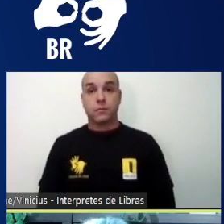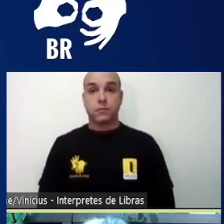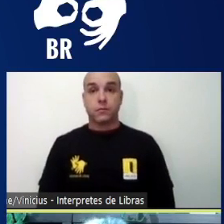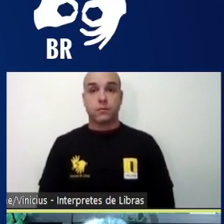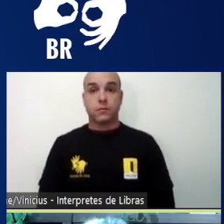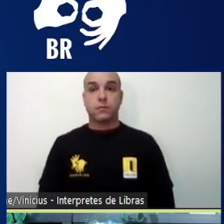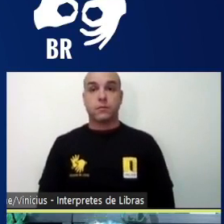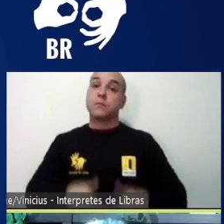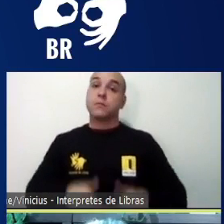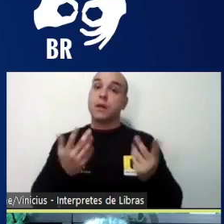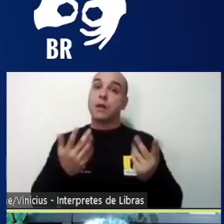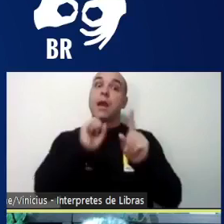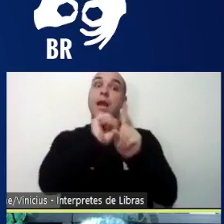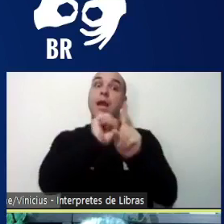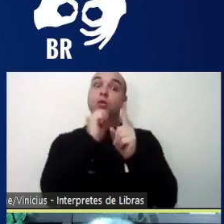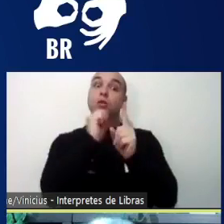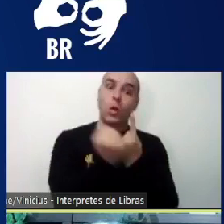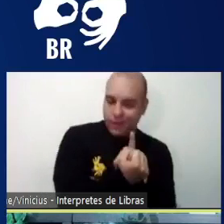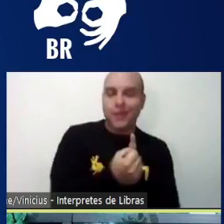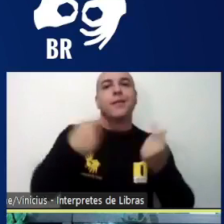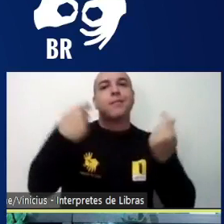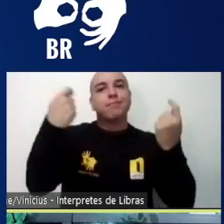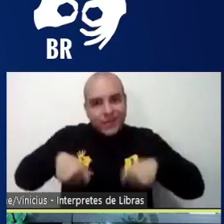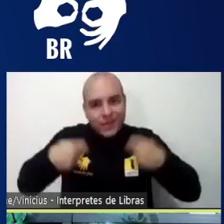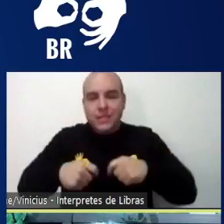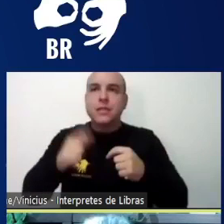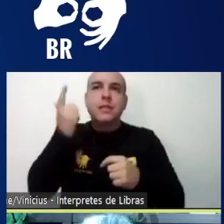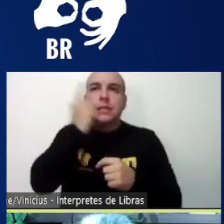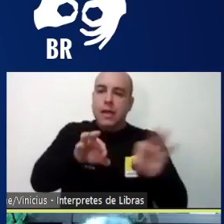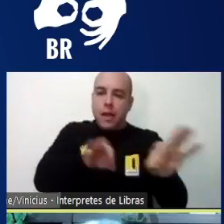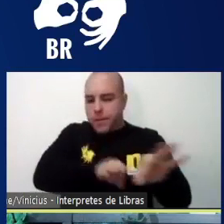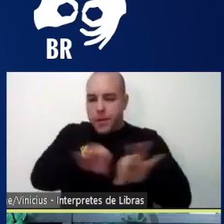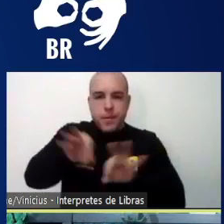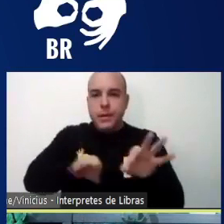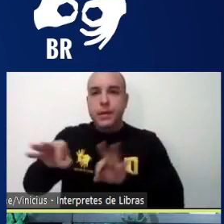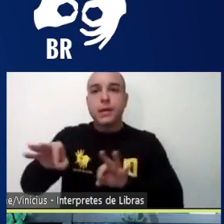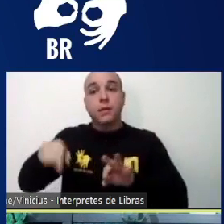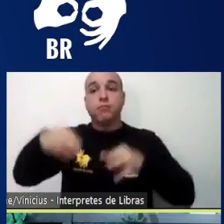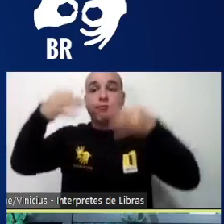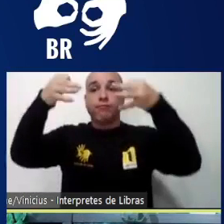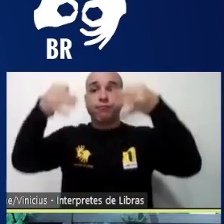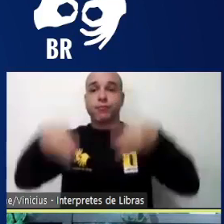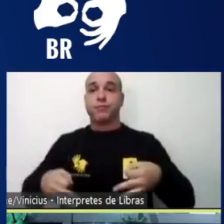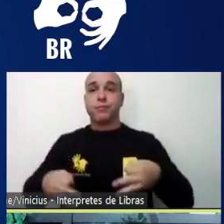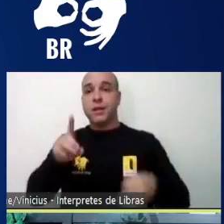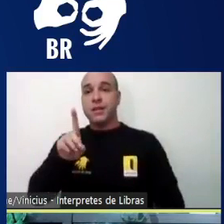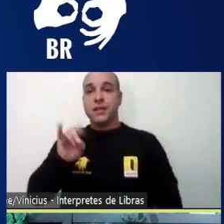cidadãos façam crescer a sua dignidade. Isso é uma sociedade mais digna.